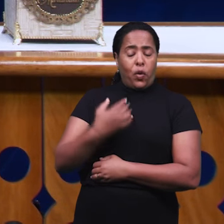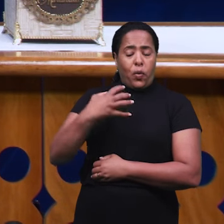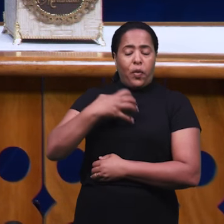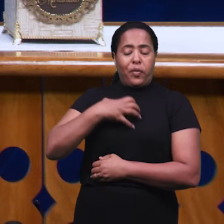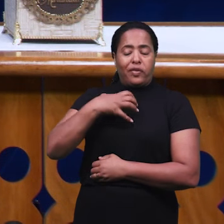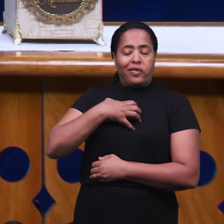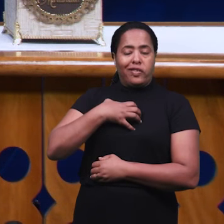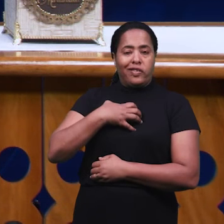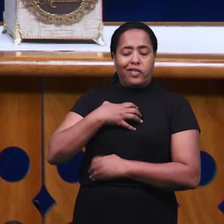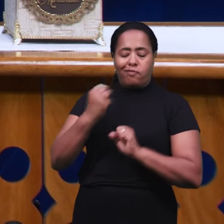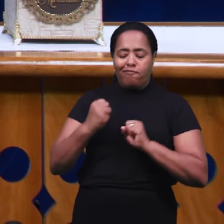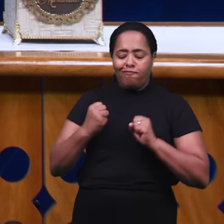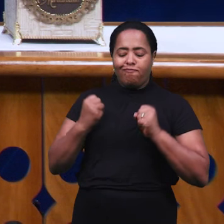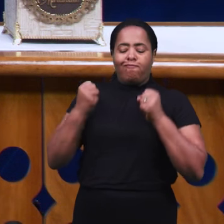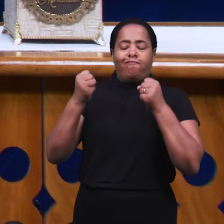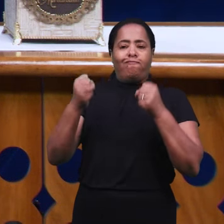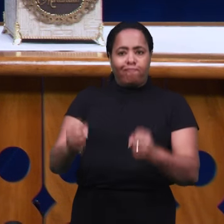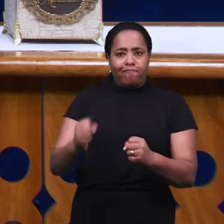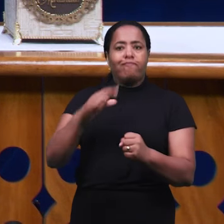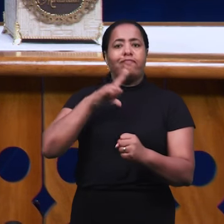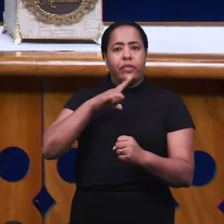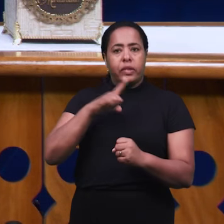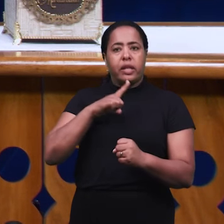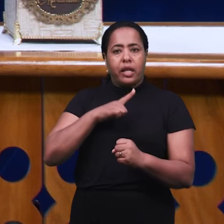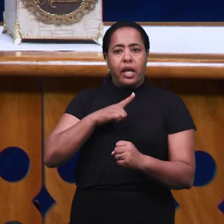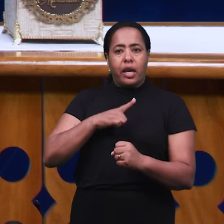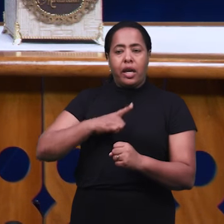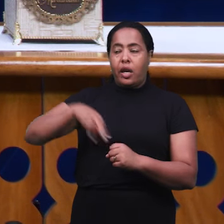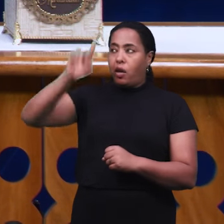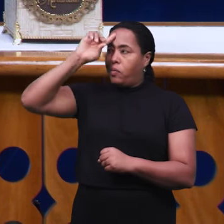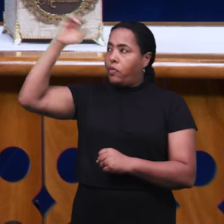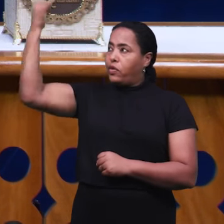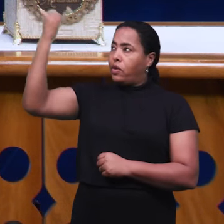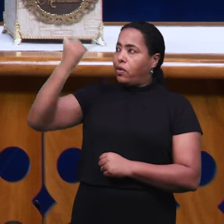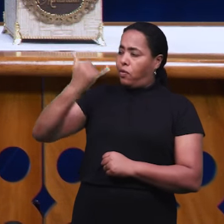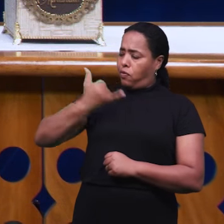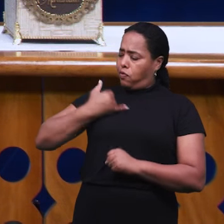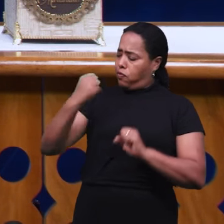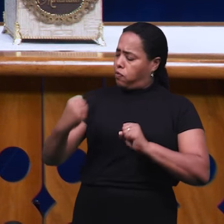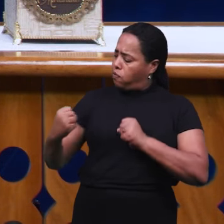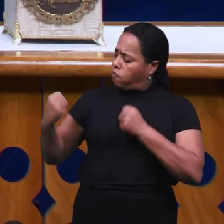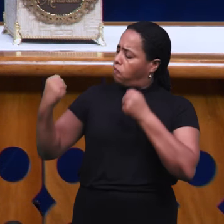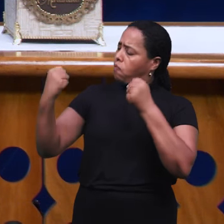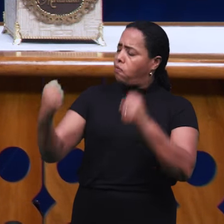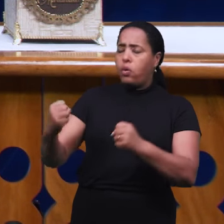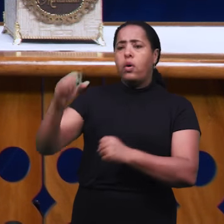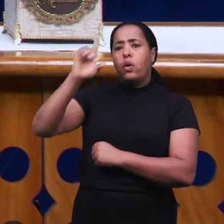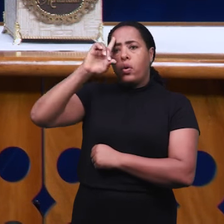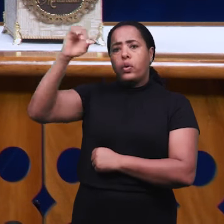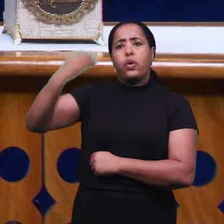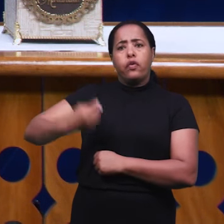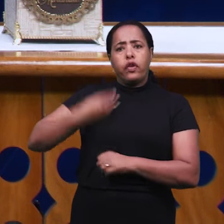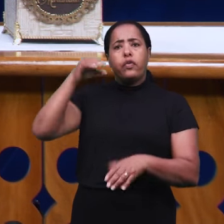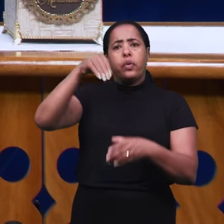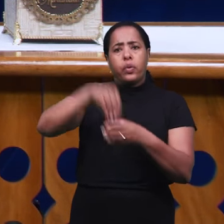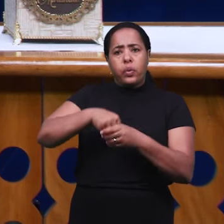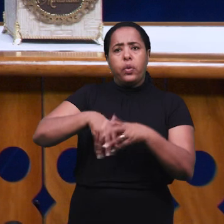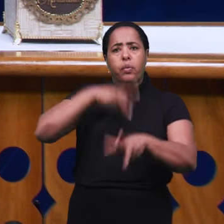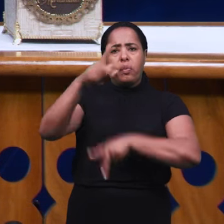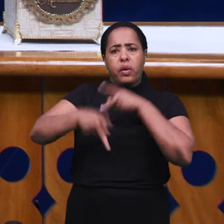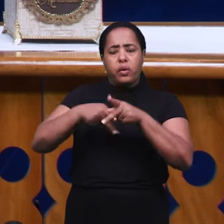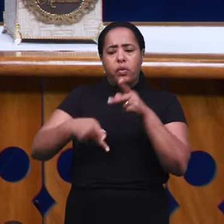voz do Senhor é poderosa. E a voz do Senhor é cheia de majestade. O Senhor é um Deus vivo no meio do seu povo.